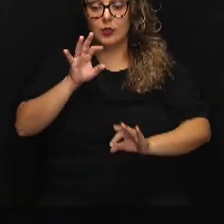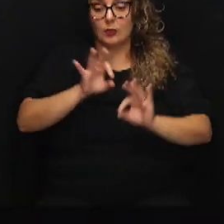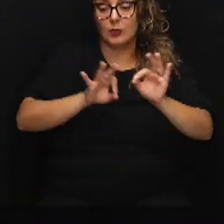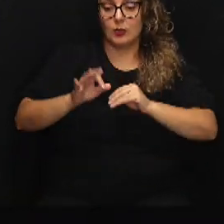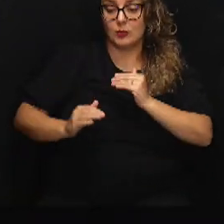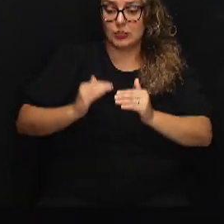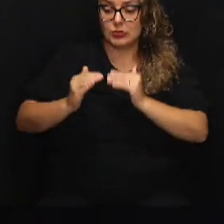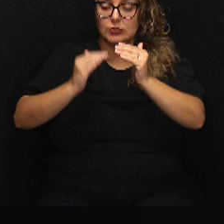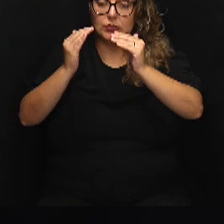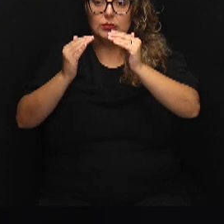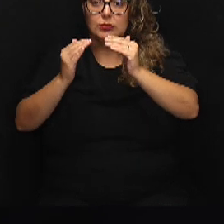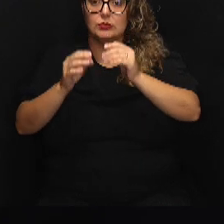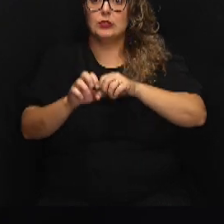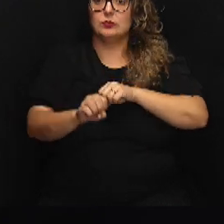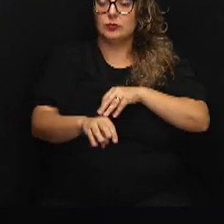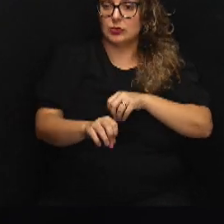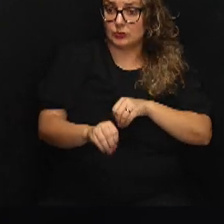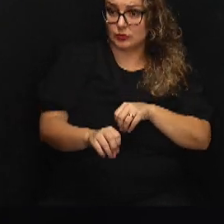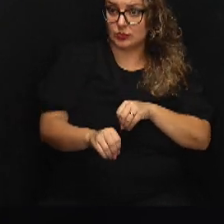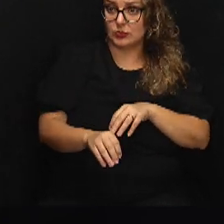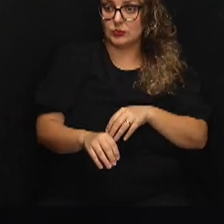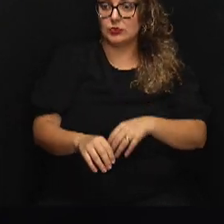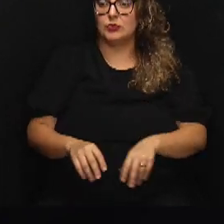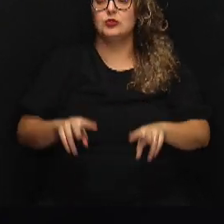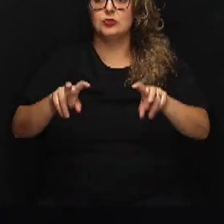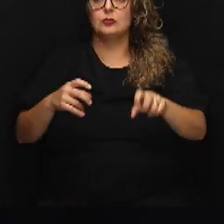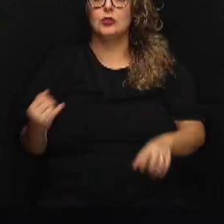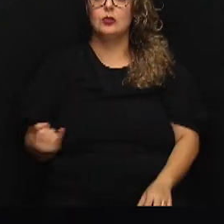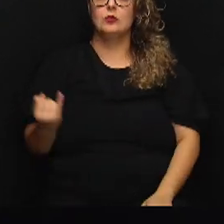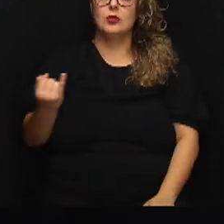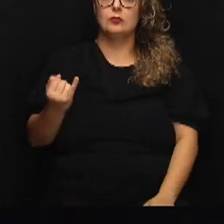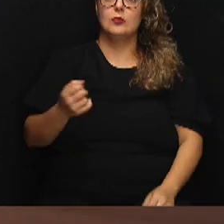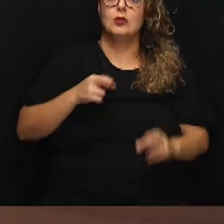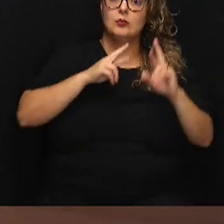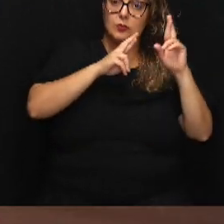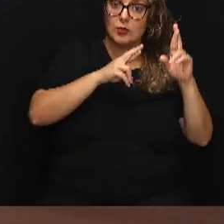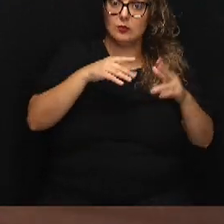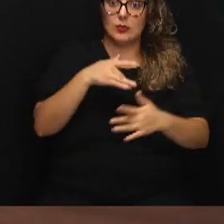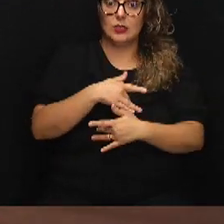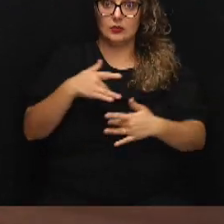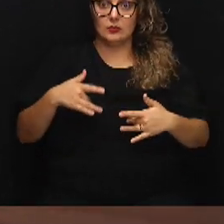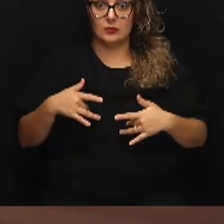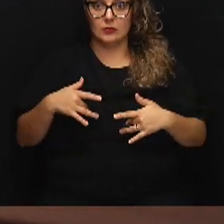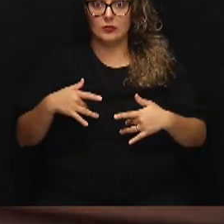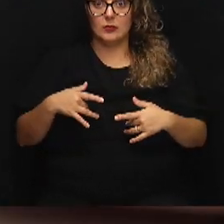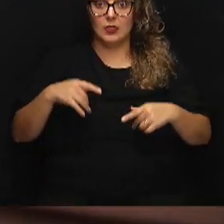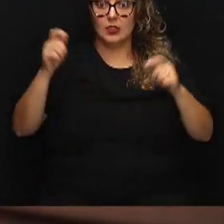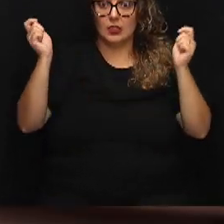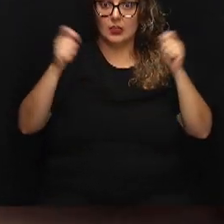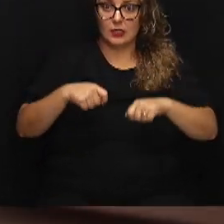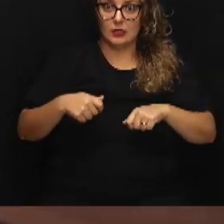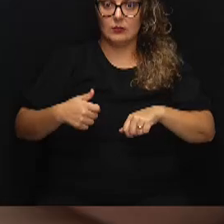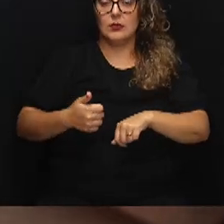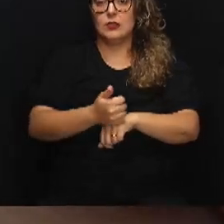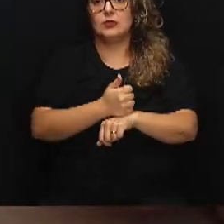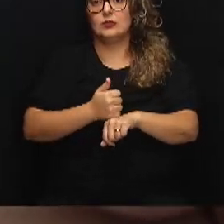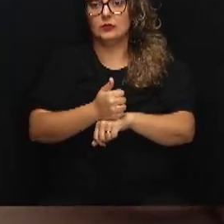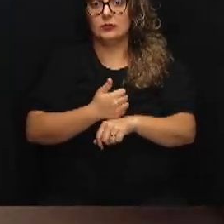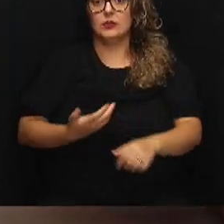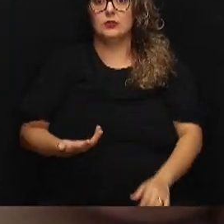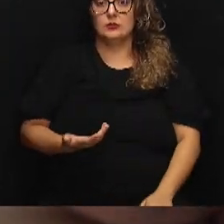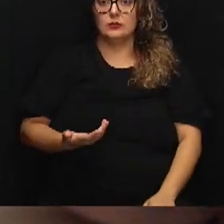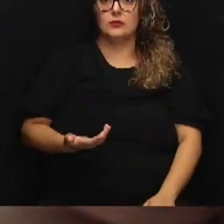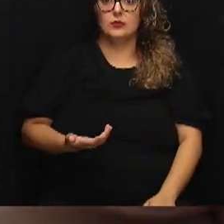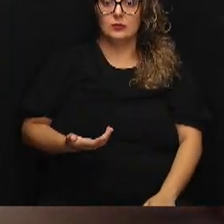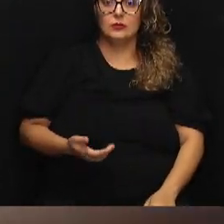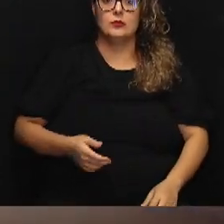de programas educativos sobre a importância do sono para a saúde, a capacitação de profissionais para o diagnóstico